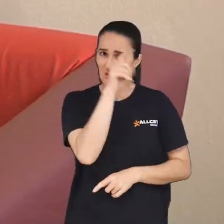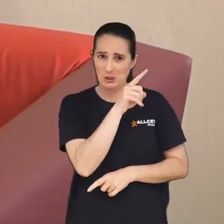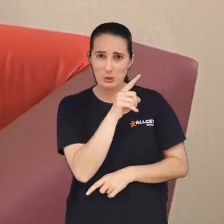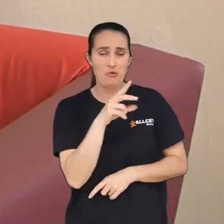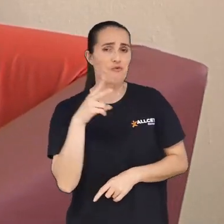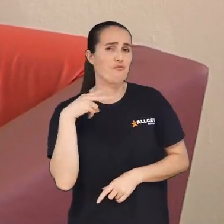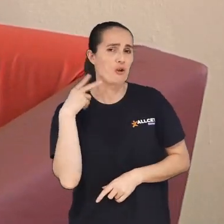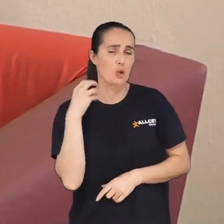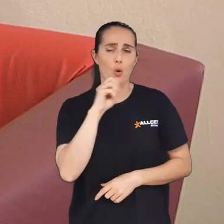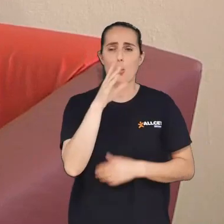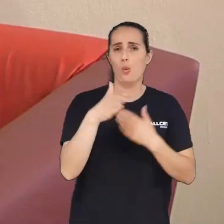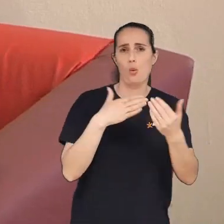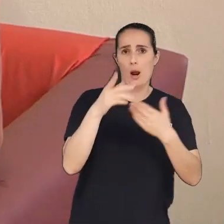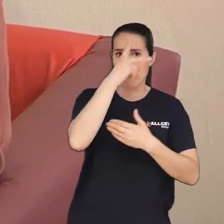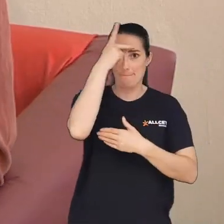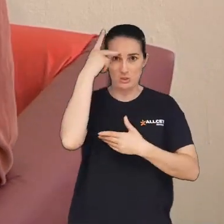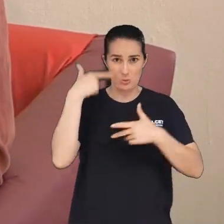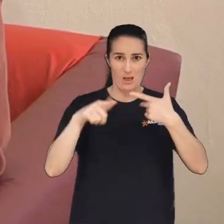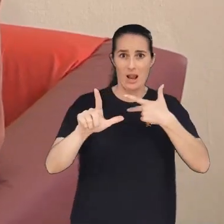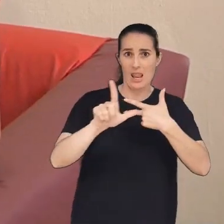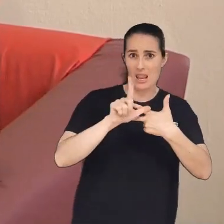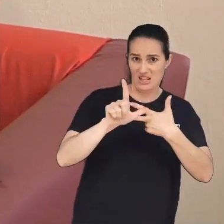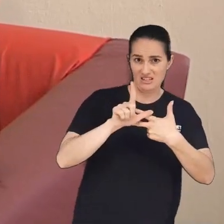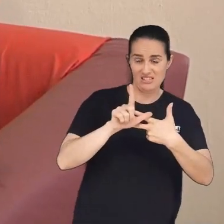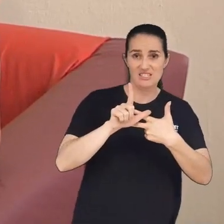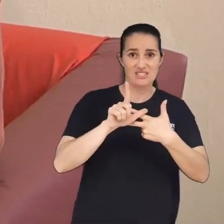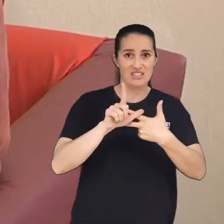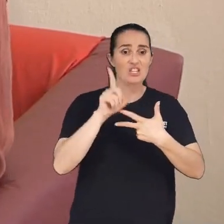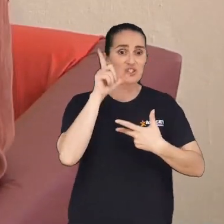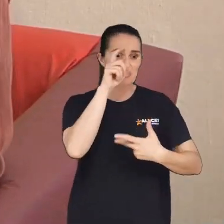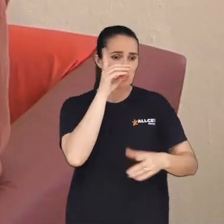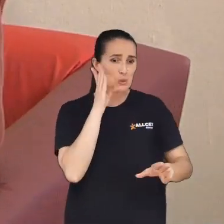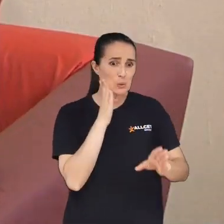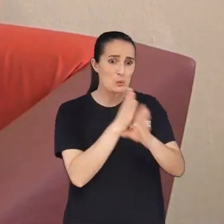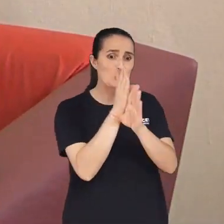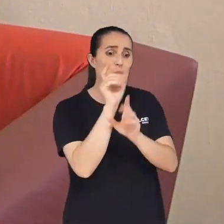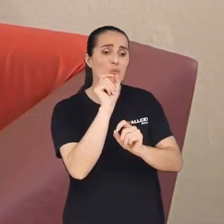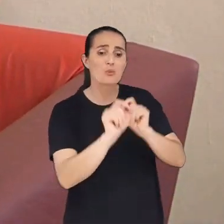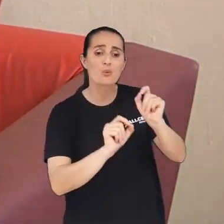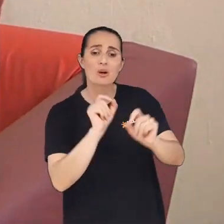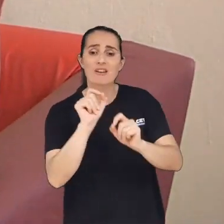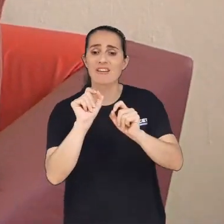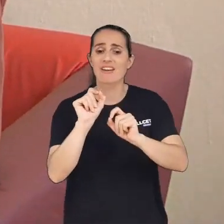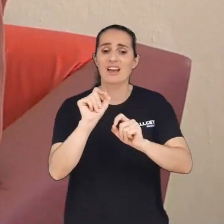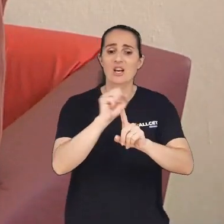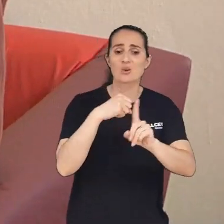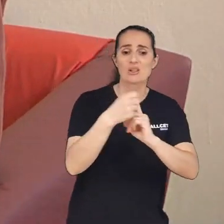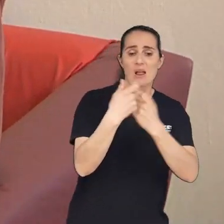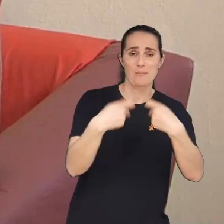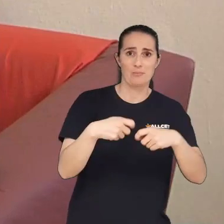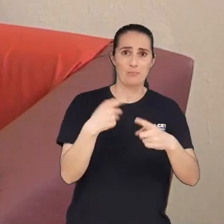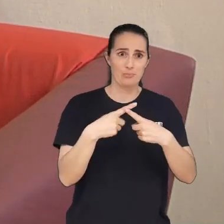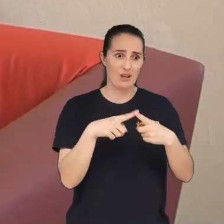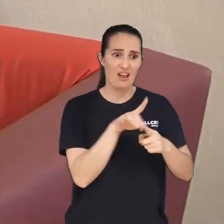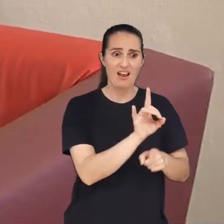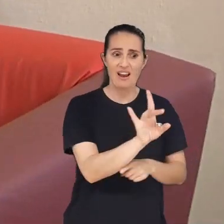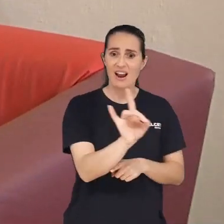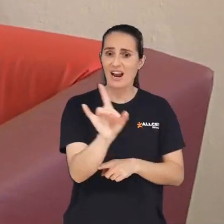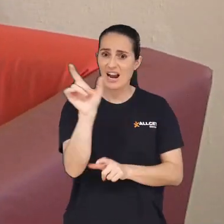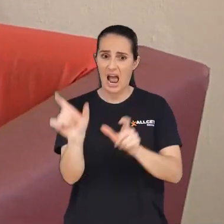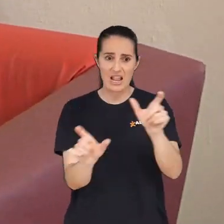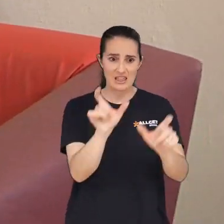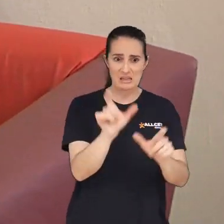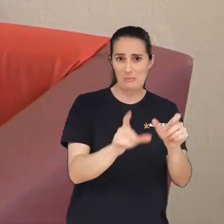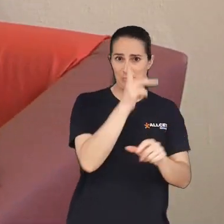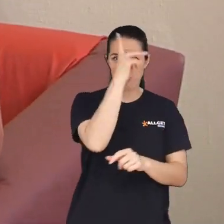legislativo conseguir identificar essas necessidades, porque cada pessoa vive numa realidade diferente. Então, eu tomo